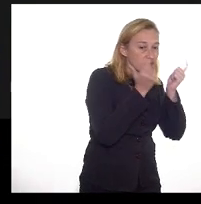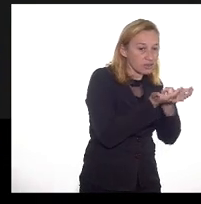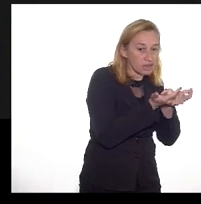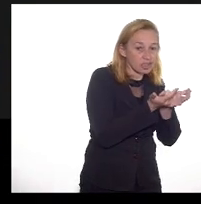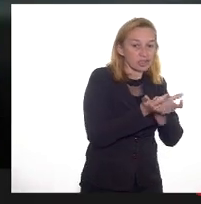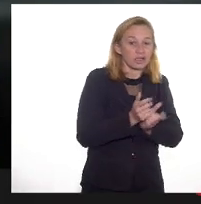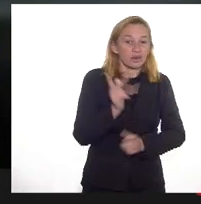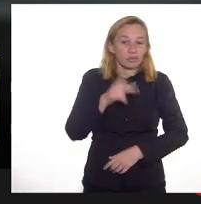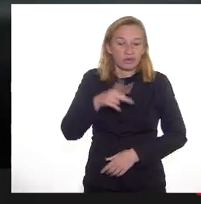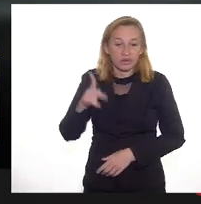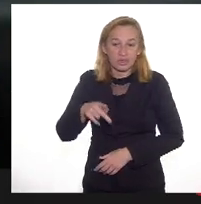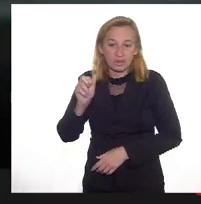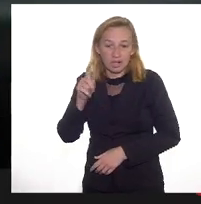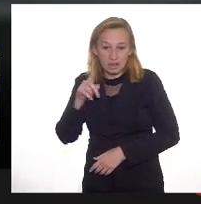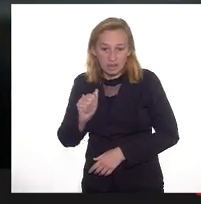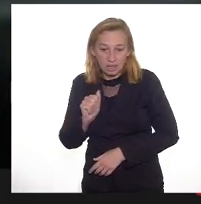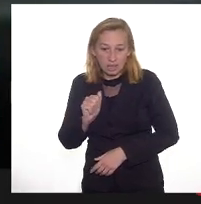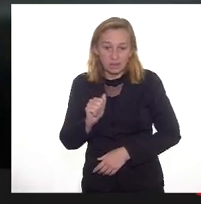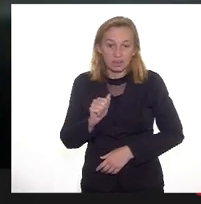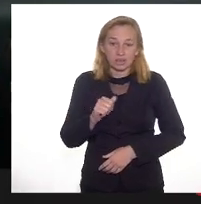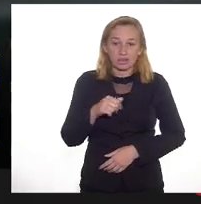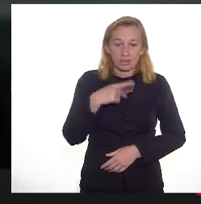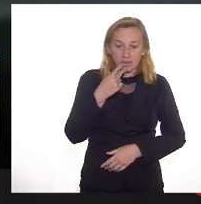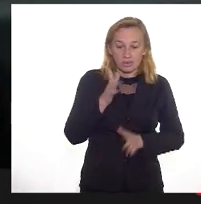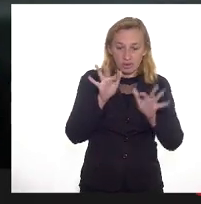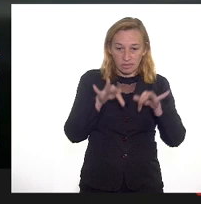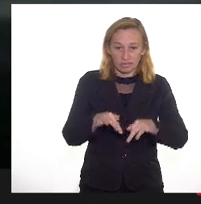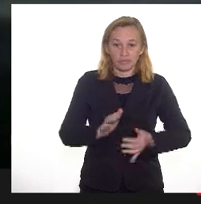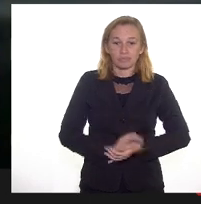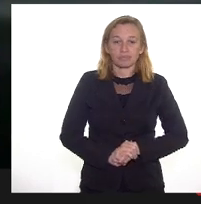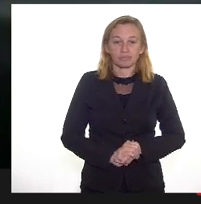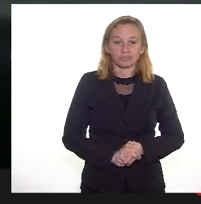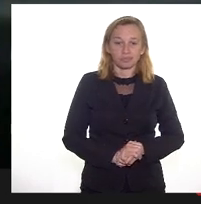Lana Lage, para suas considerações.